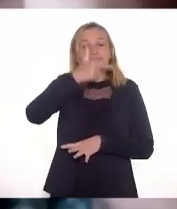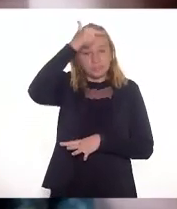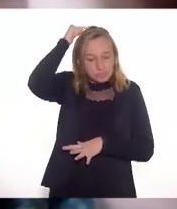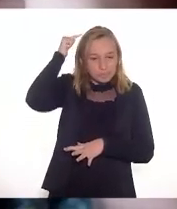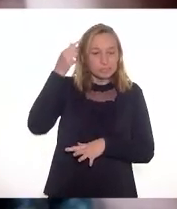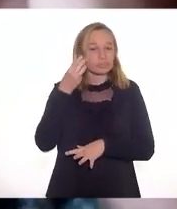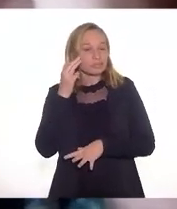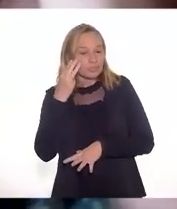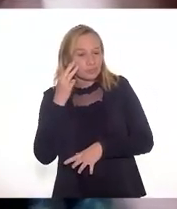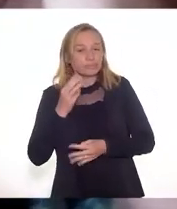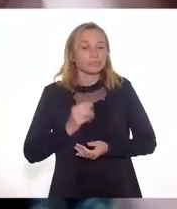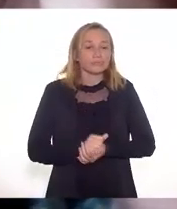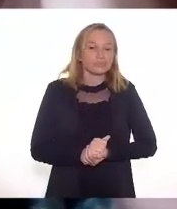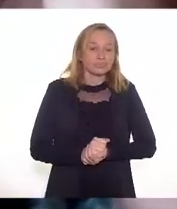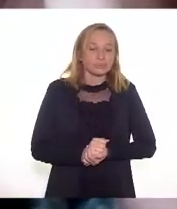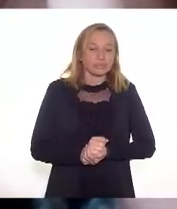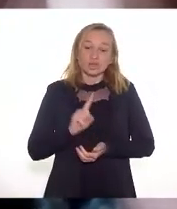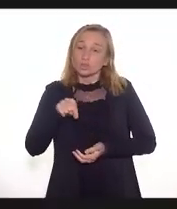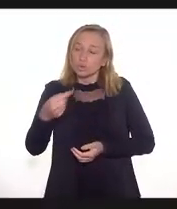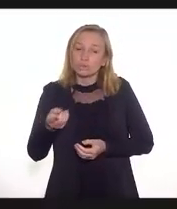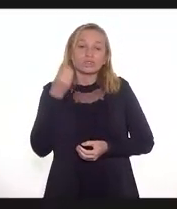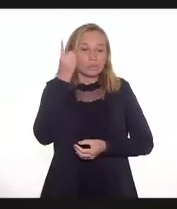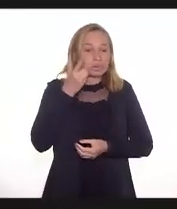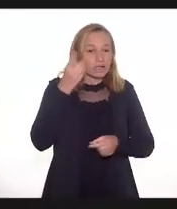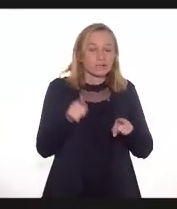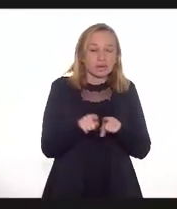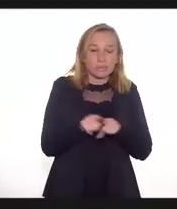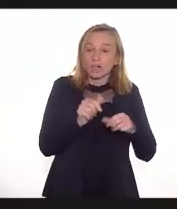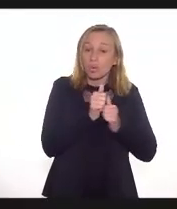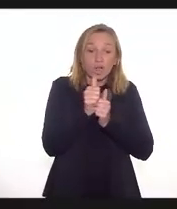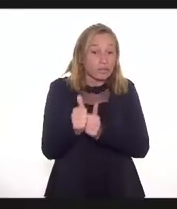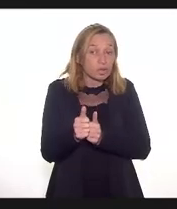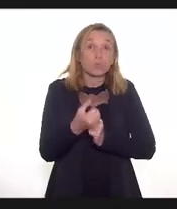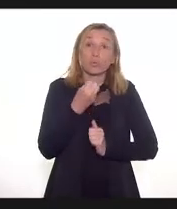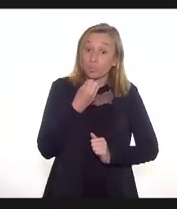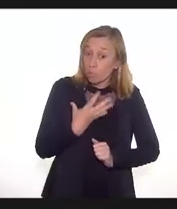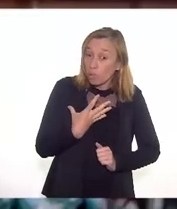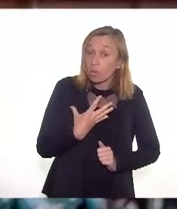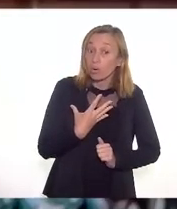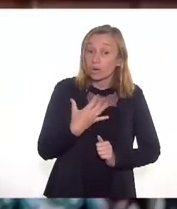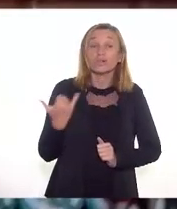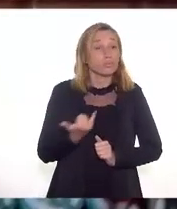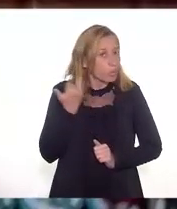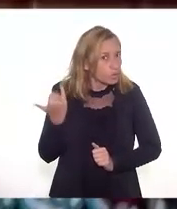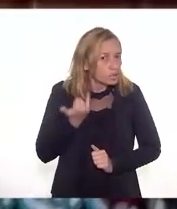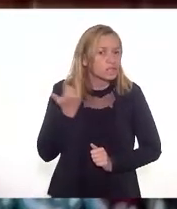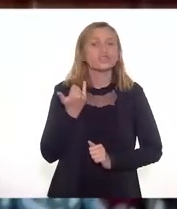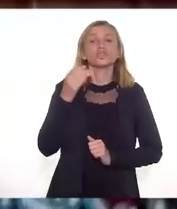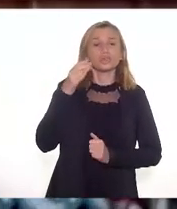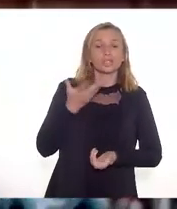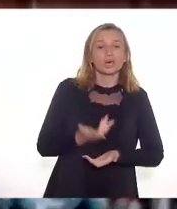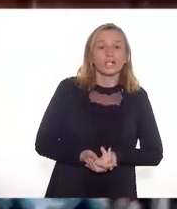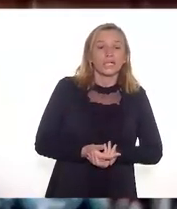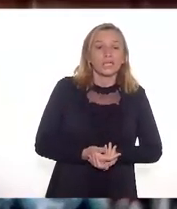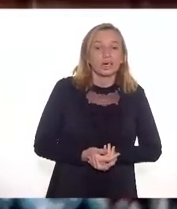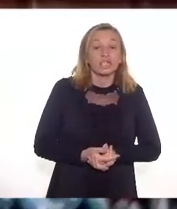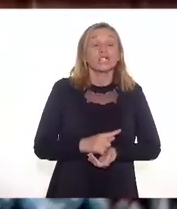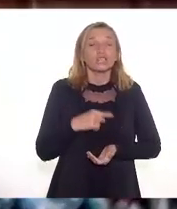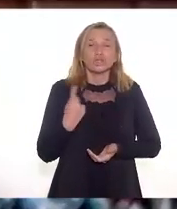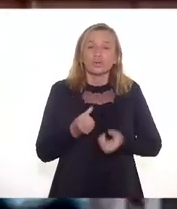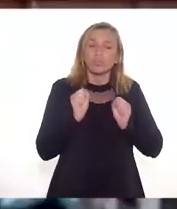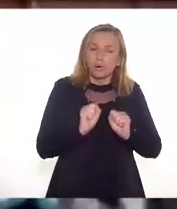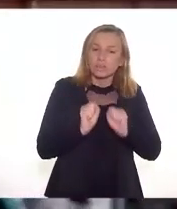deputado Valdec e demais deputados. Acho que é um caminho do meio importante, interessante, para que a